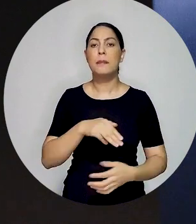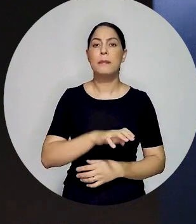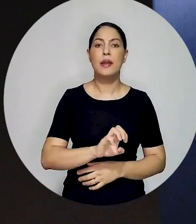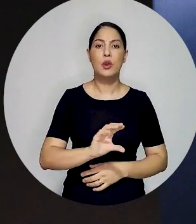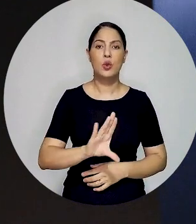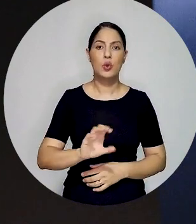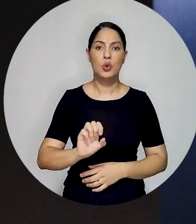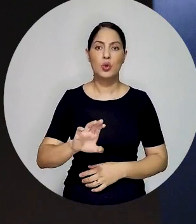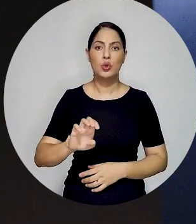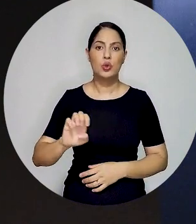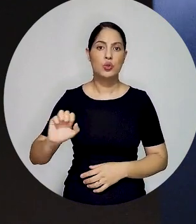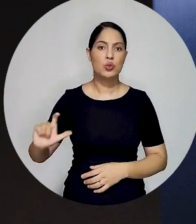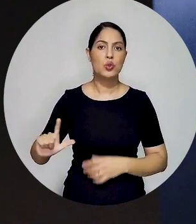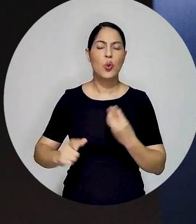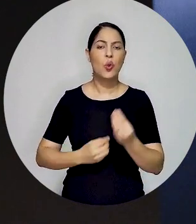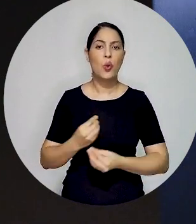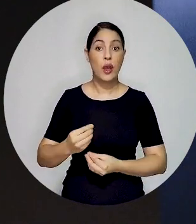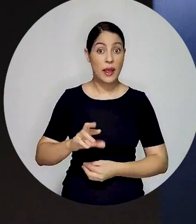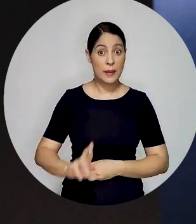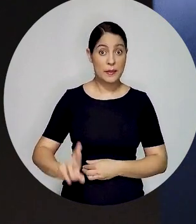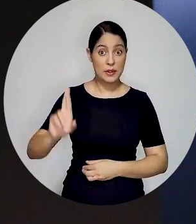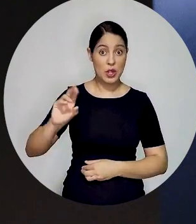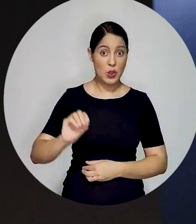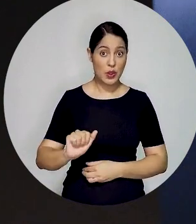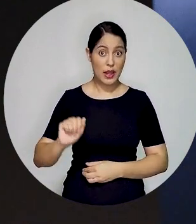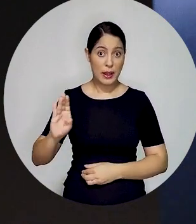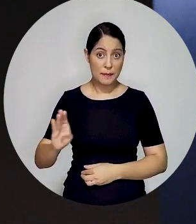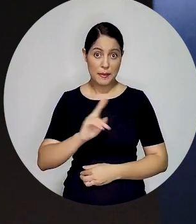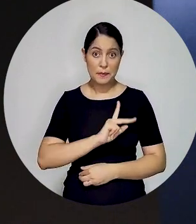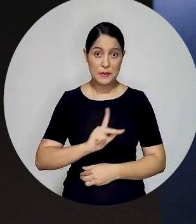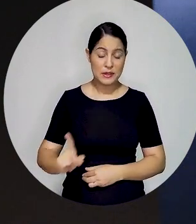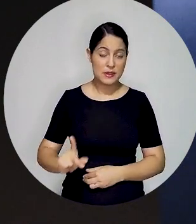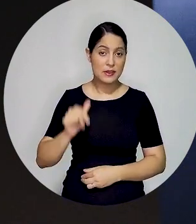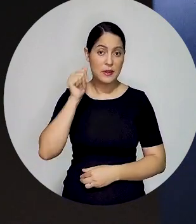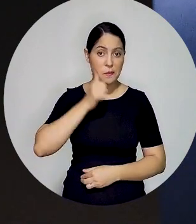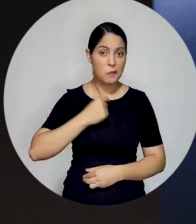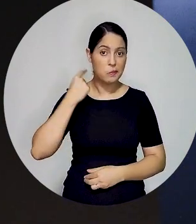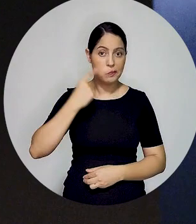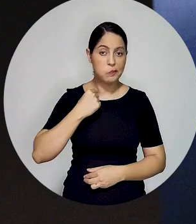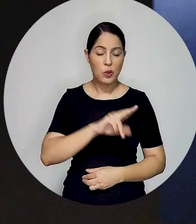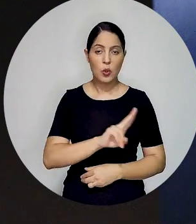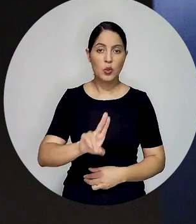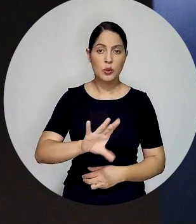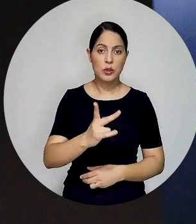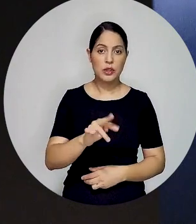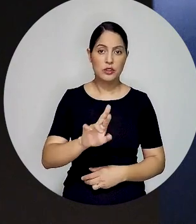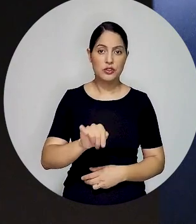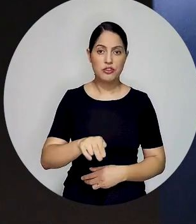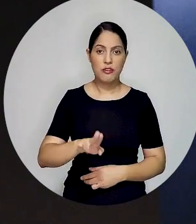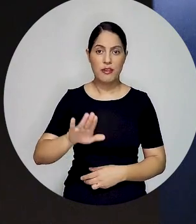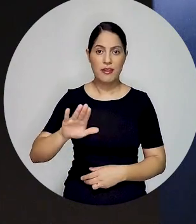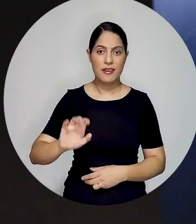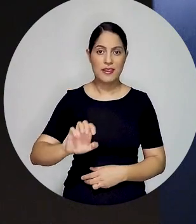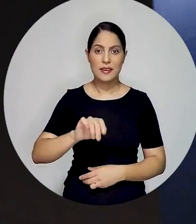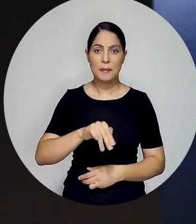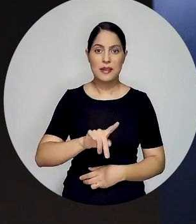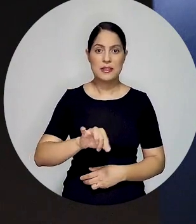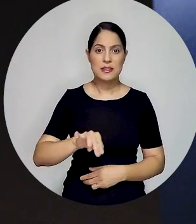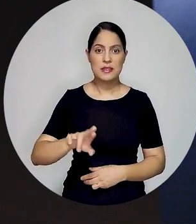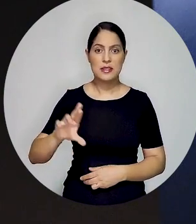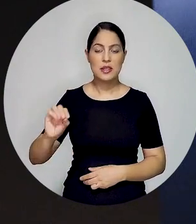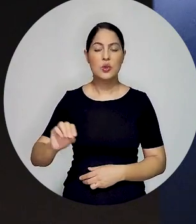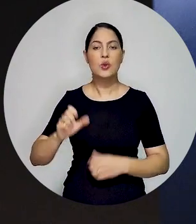de Colégios e Ordens de Advogados do Mercosul. Representando a ordem, a presidente da Comissão Nacional da Mulher